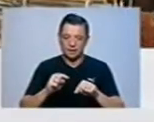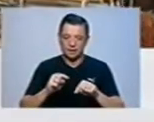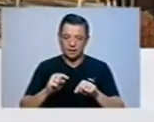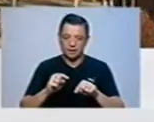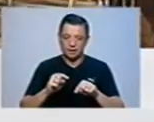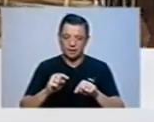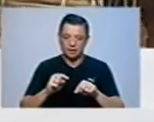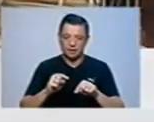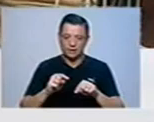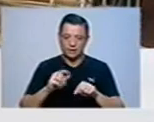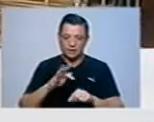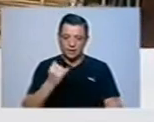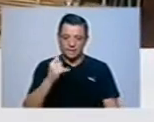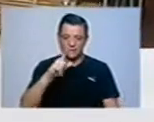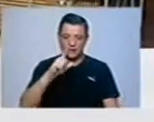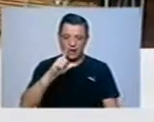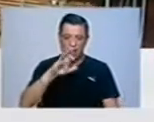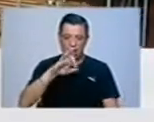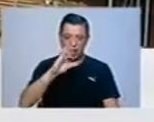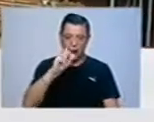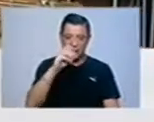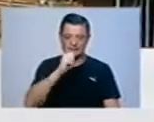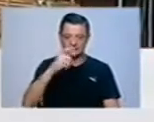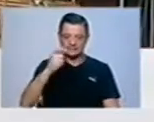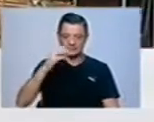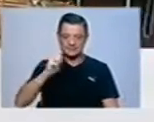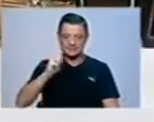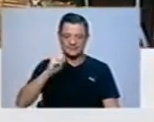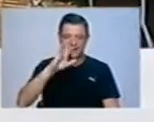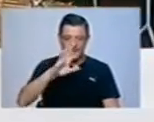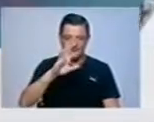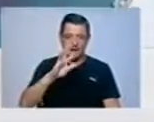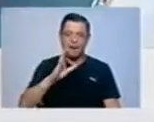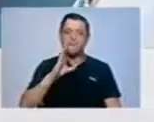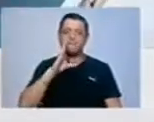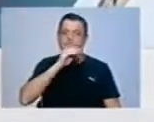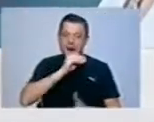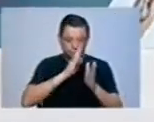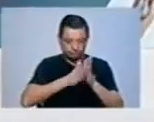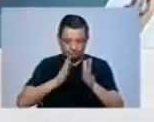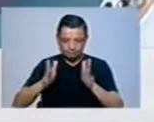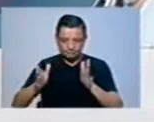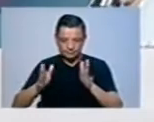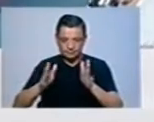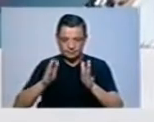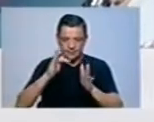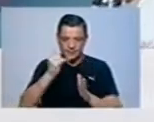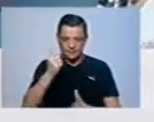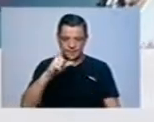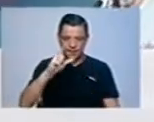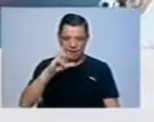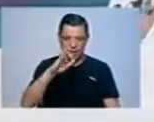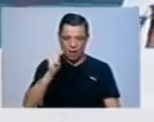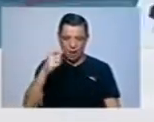folhoses. Filhoses! Exato, aquilo eu adoro. E a rabanada também. Pronto, eu adoro. Então, uma filhose e uma rabanada. E